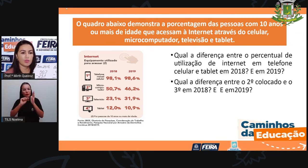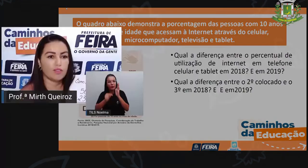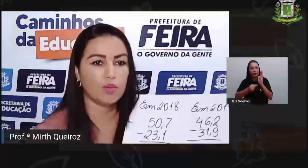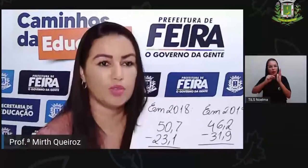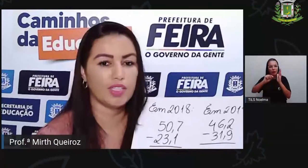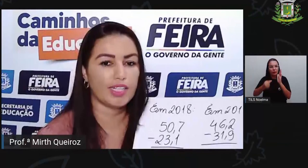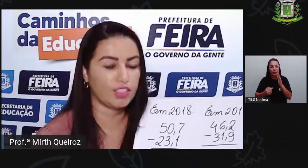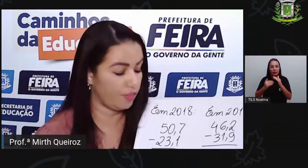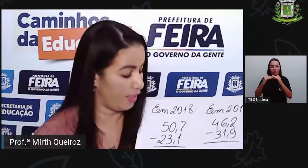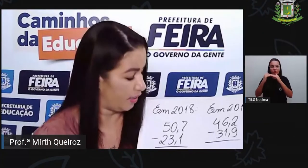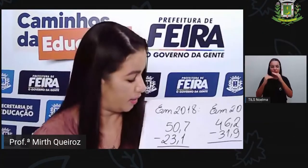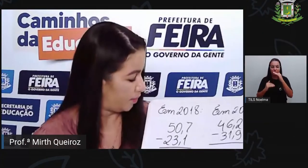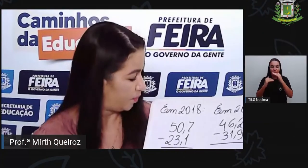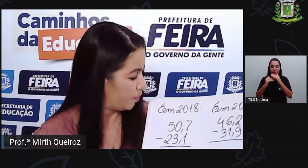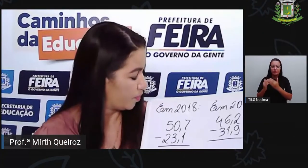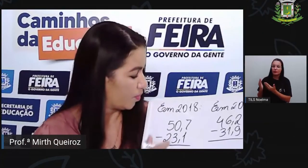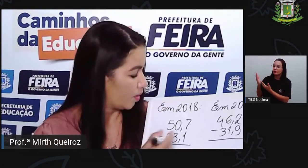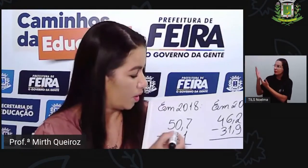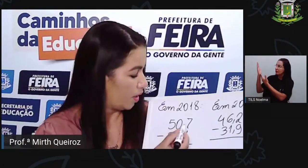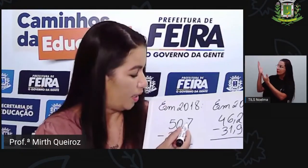de vírgula. Vamos ver aqui a diferença.